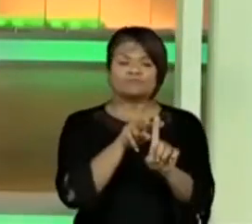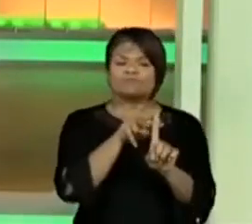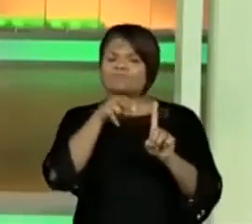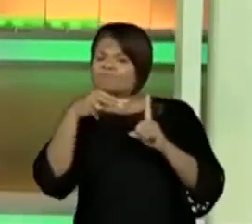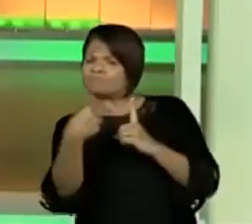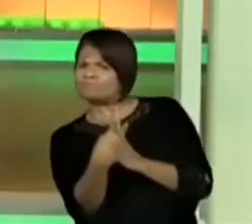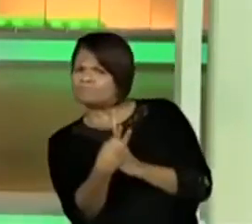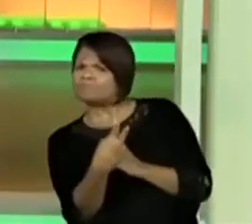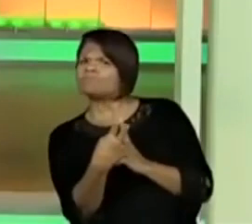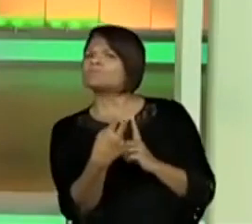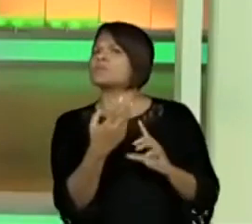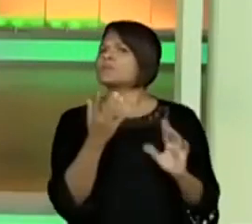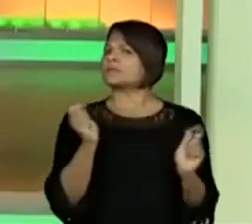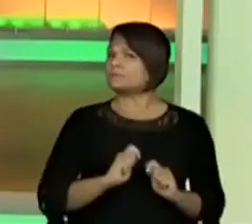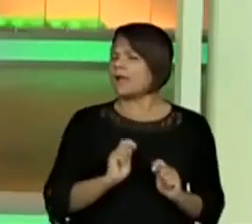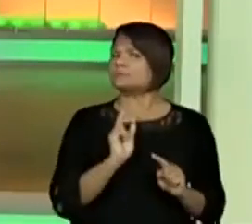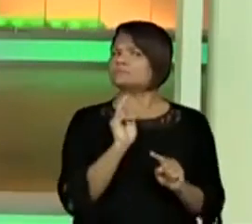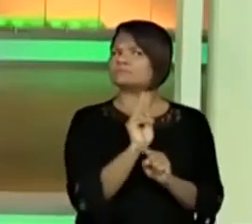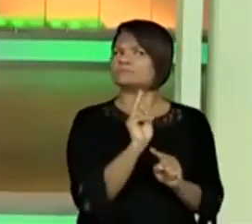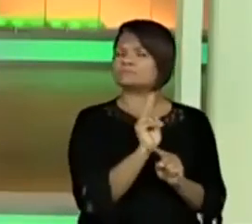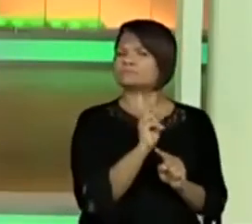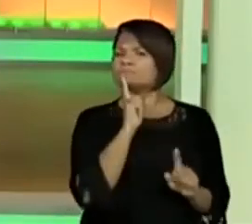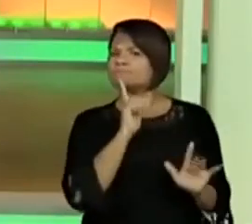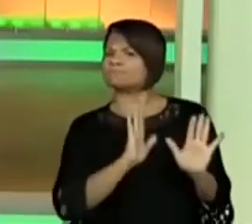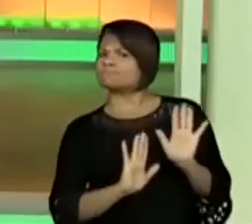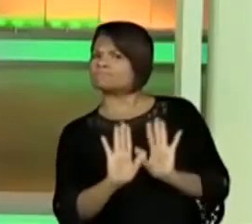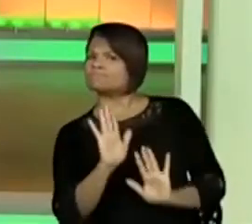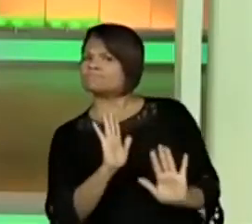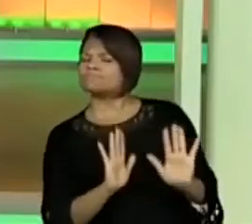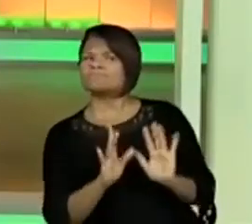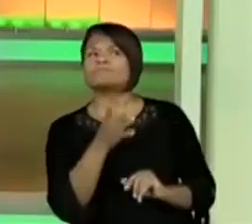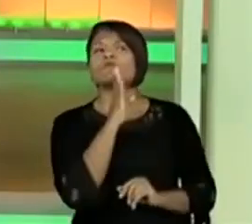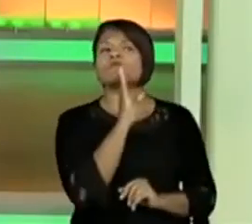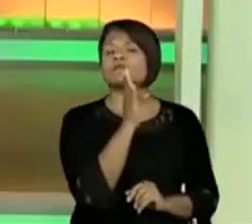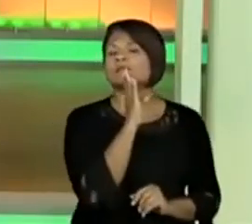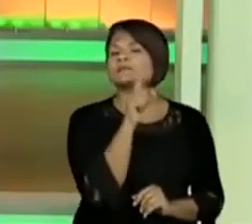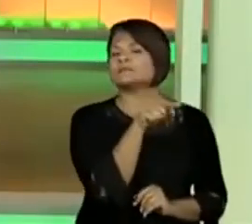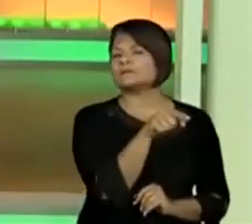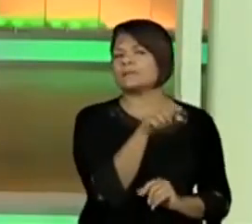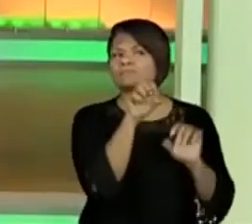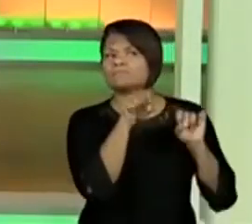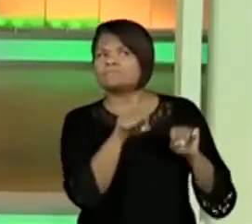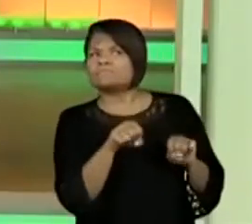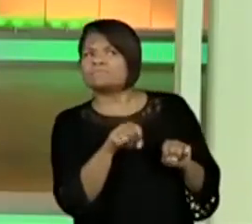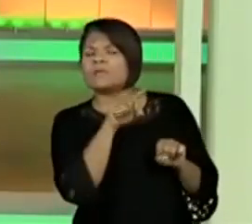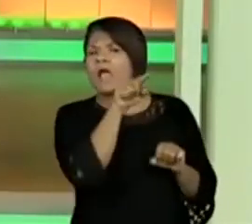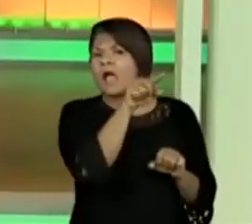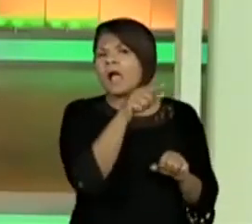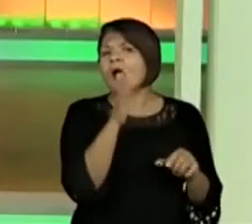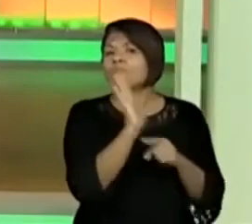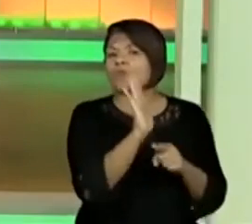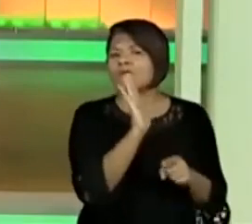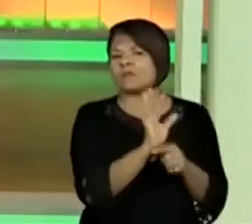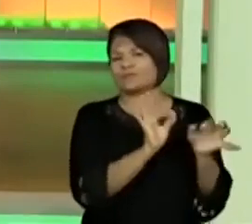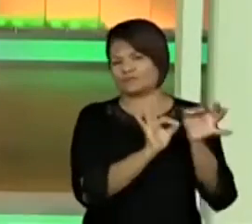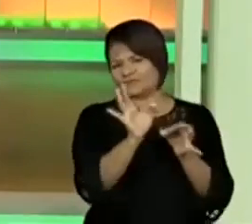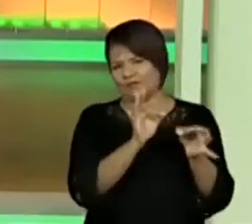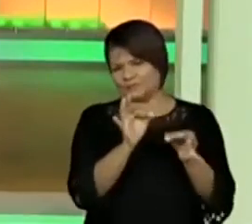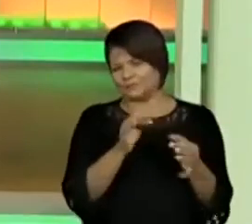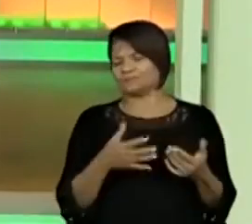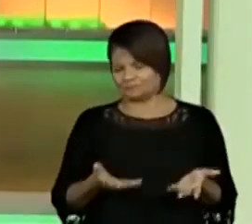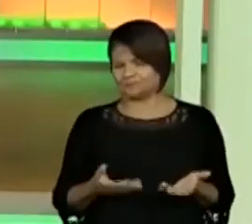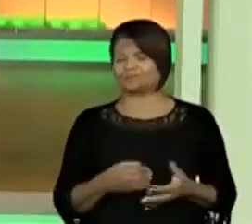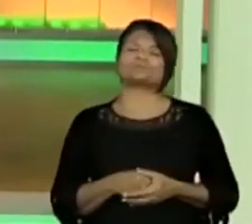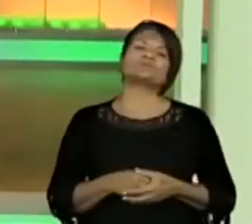poder zelar, para poder conhecer, para poder apoiar, certo? Projetos e assim por diante. Por